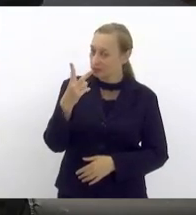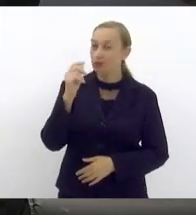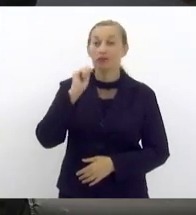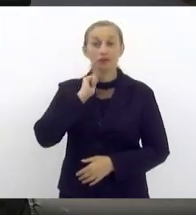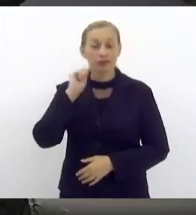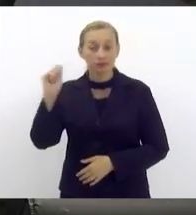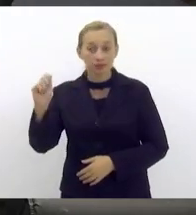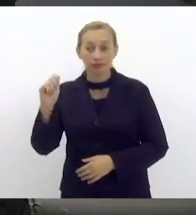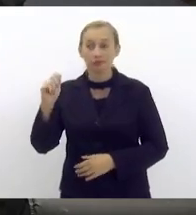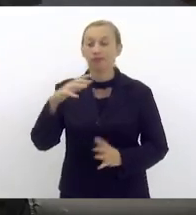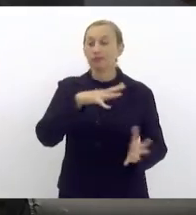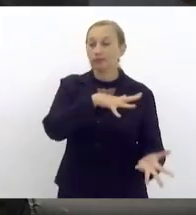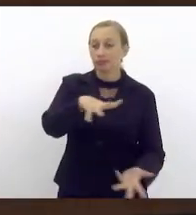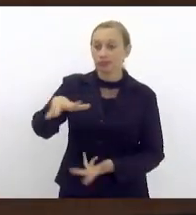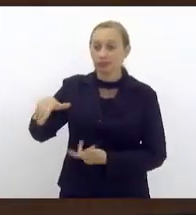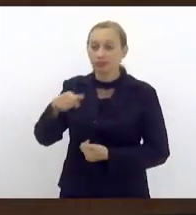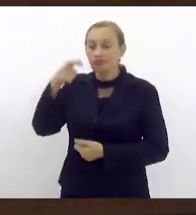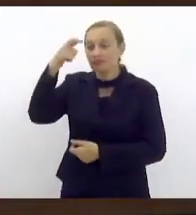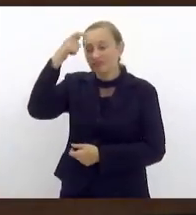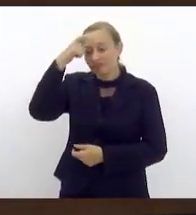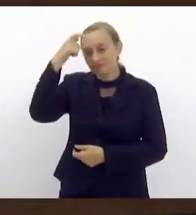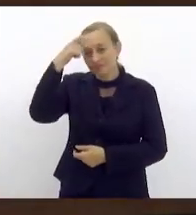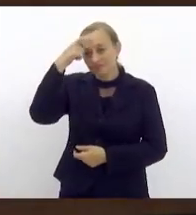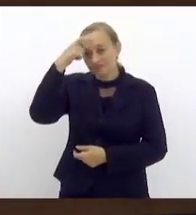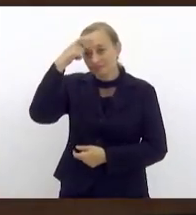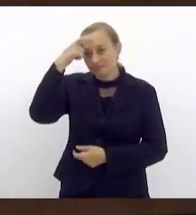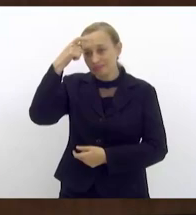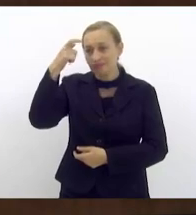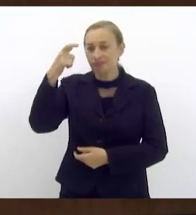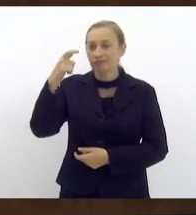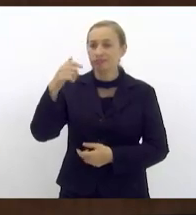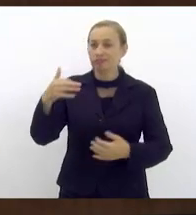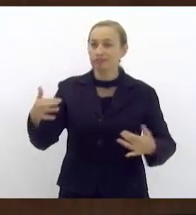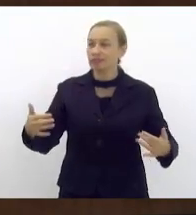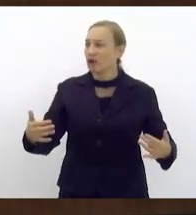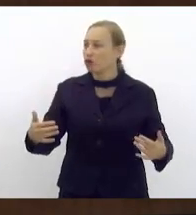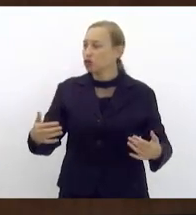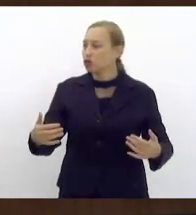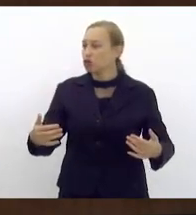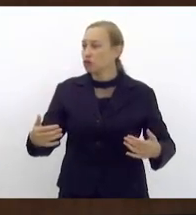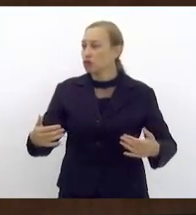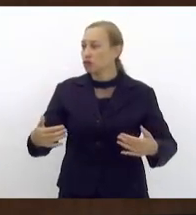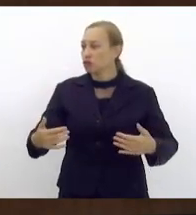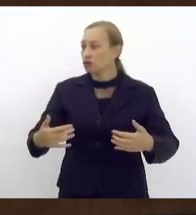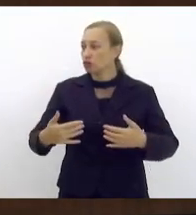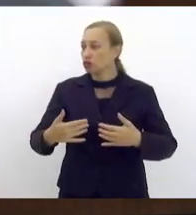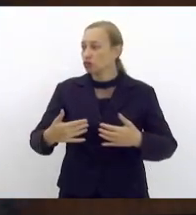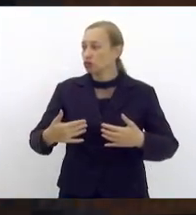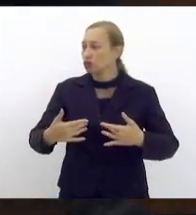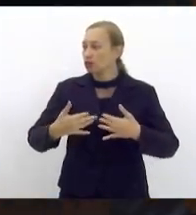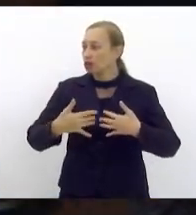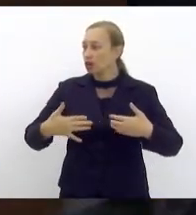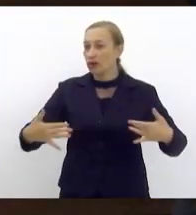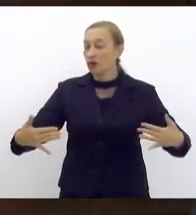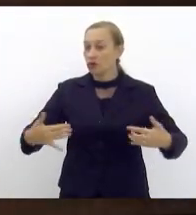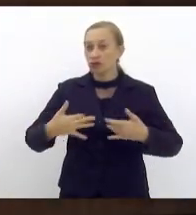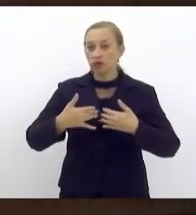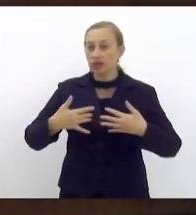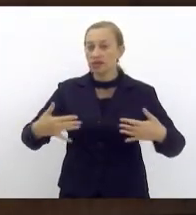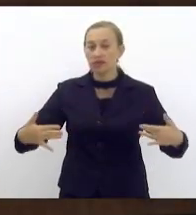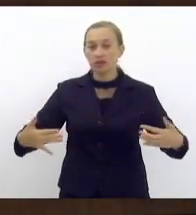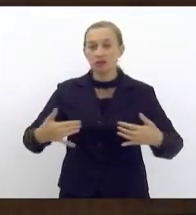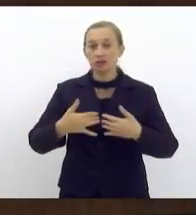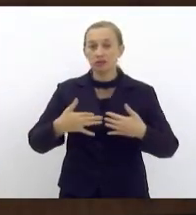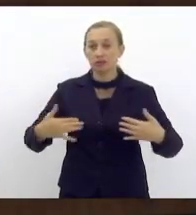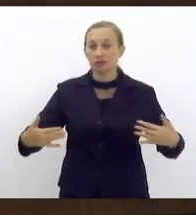é o dia mundial de conscientização do autismo a ONU